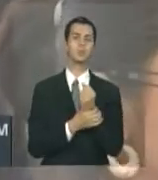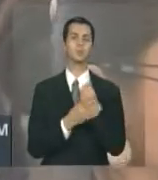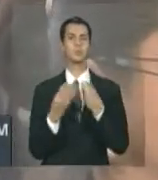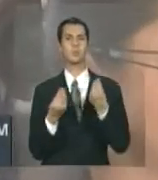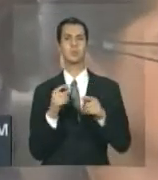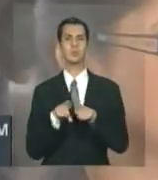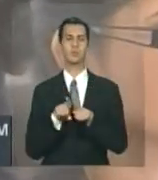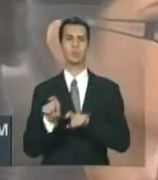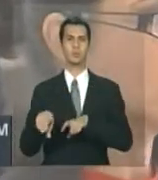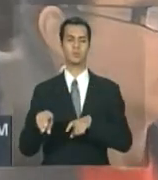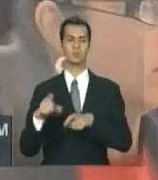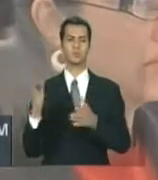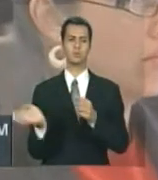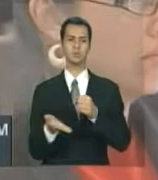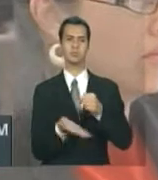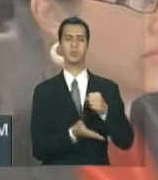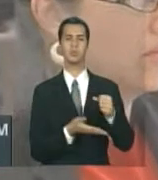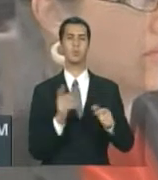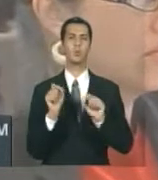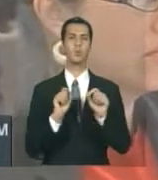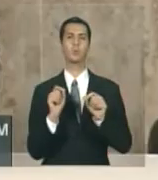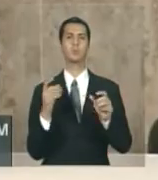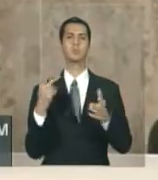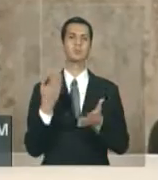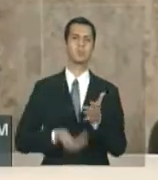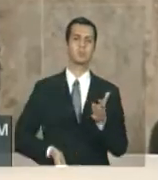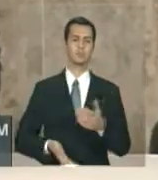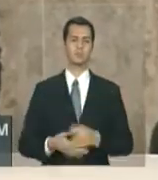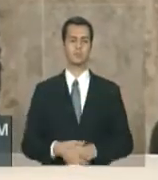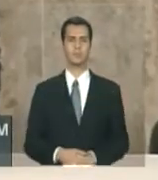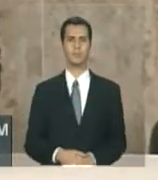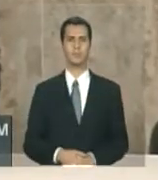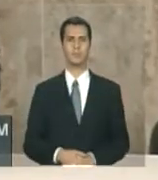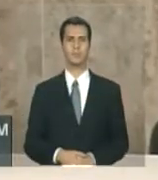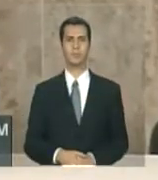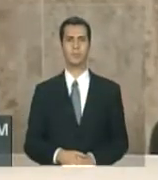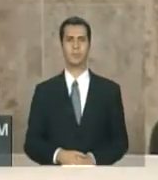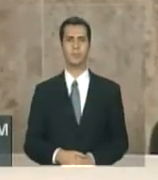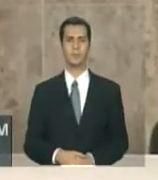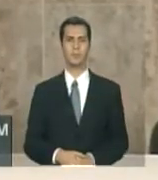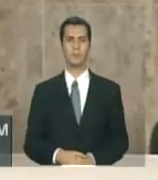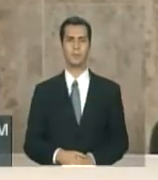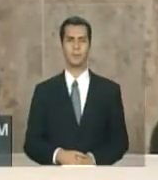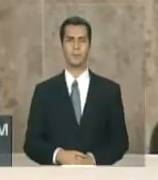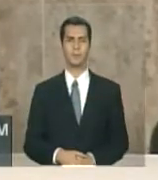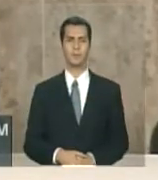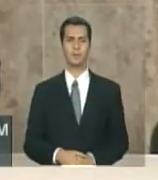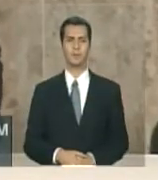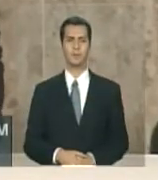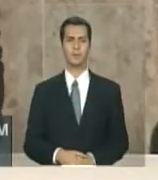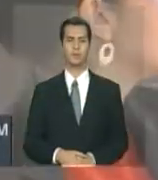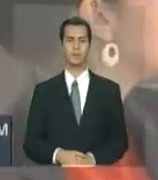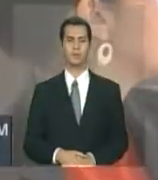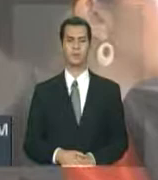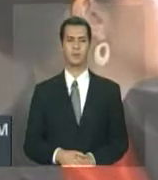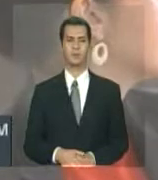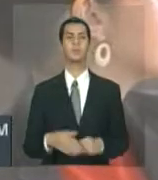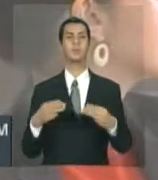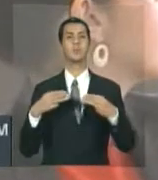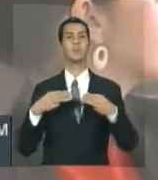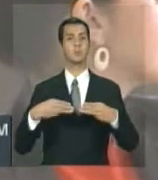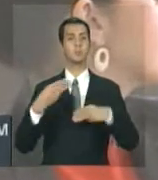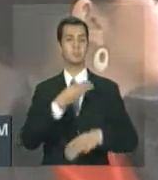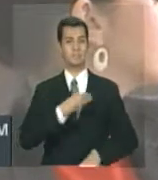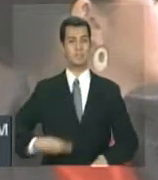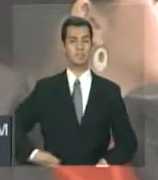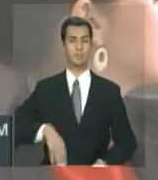afeta a produção? Quanto que afeta a produção? Não? Não tem como, eu posso pegar como prejuízo? O ministro Fernando Bezerra chegou a dizer que